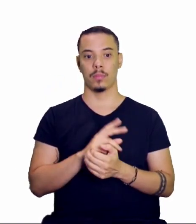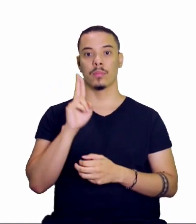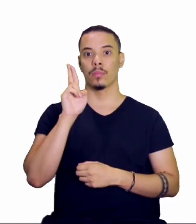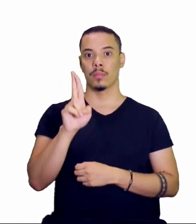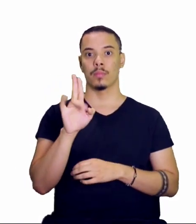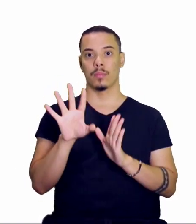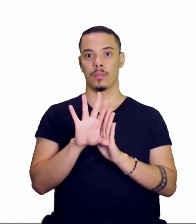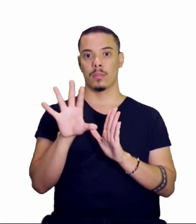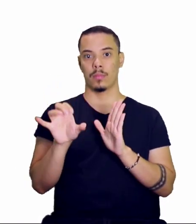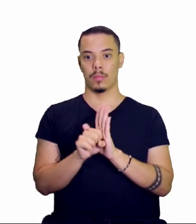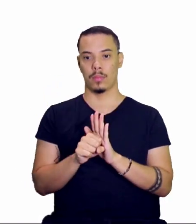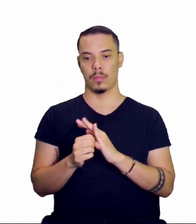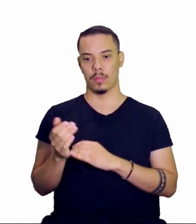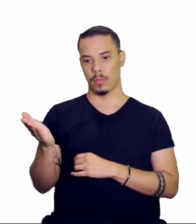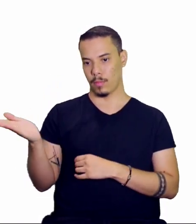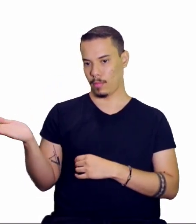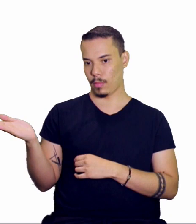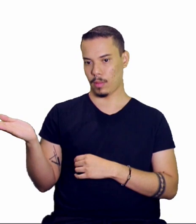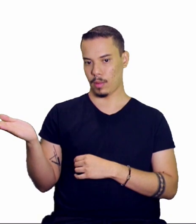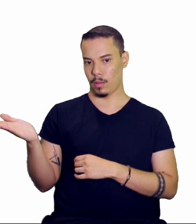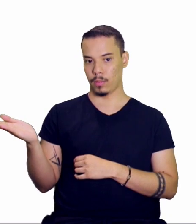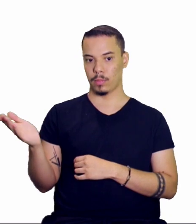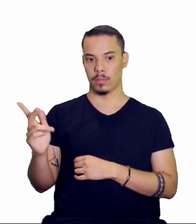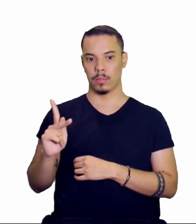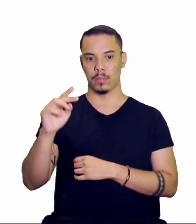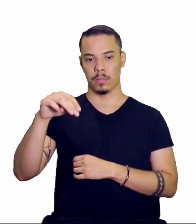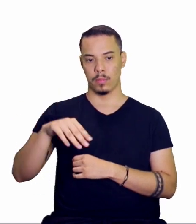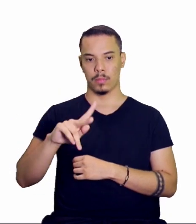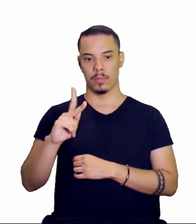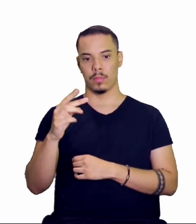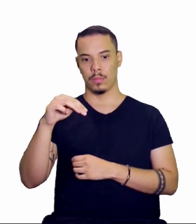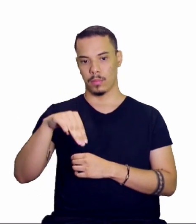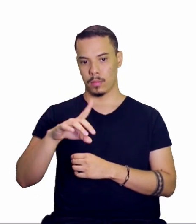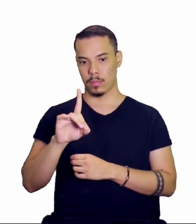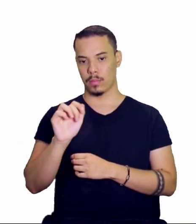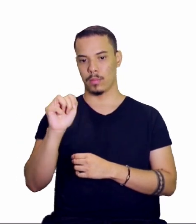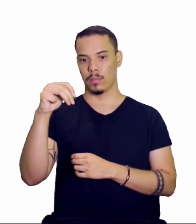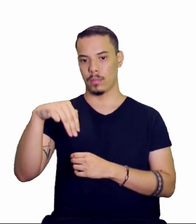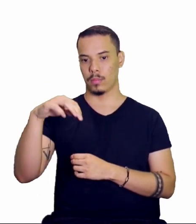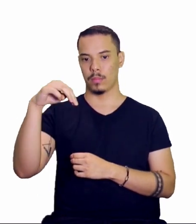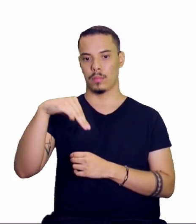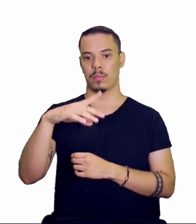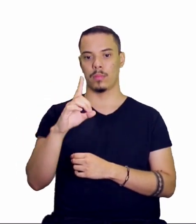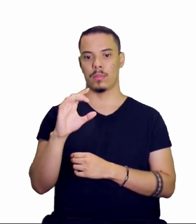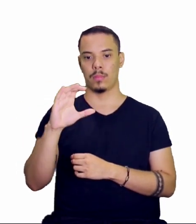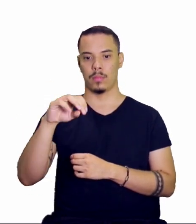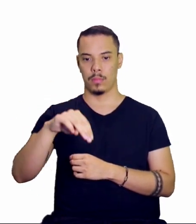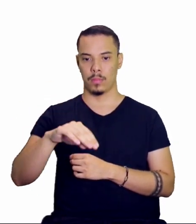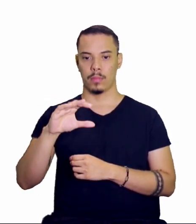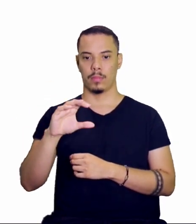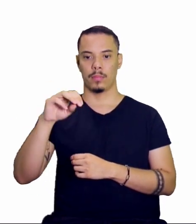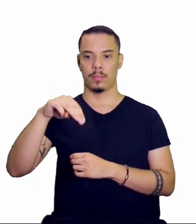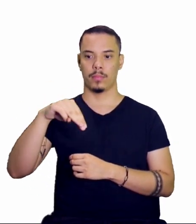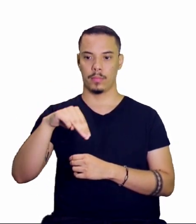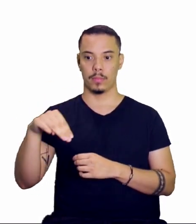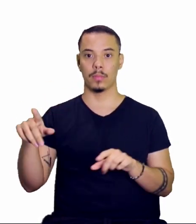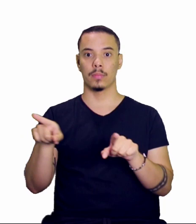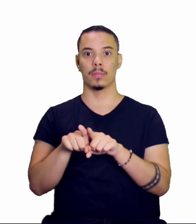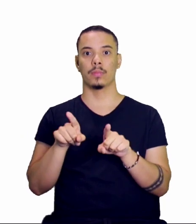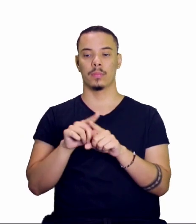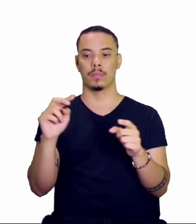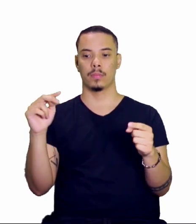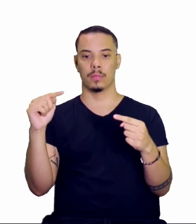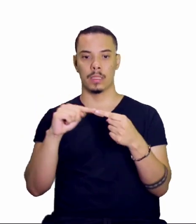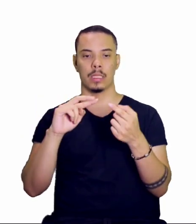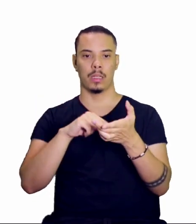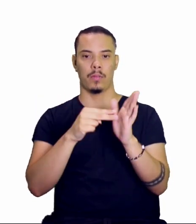pelos símbolos, certo? Onde você coloca ali um prefixo, eu vou chamar de prefixo, né, professor, que a gente utiliza antes da unidade. Com essa unidade,